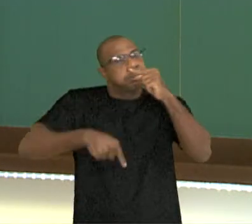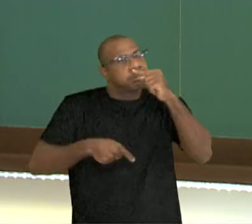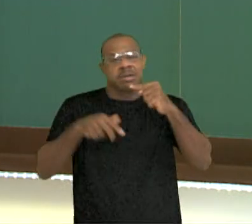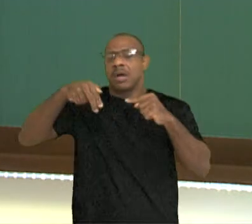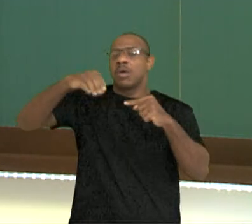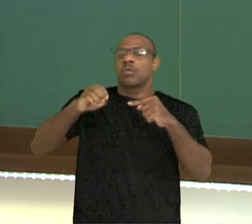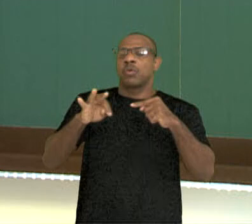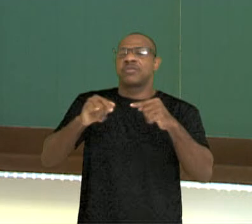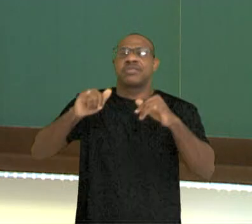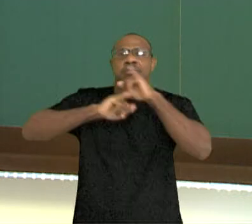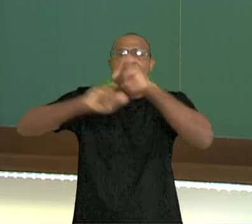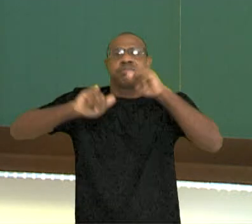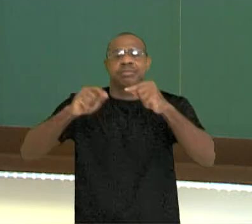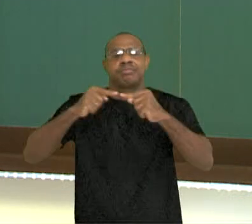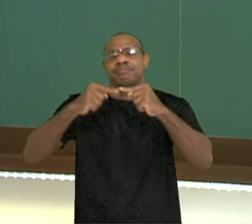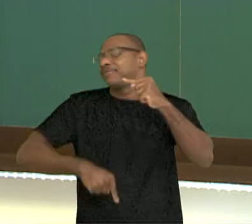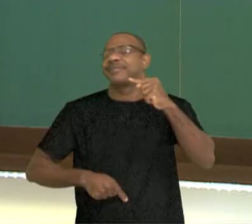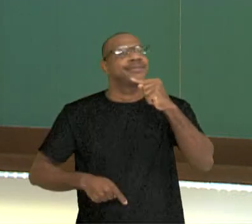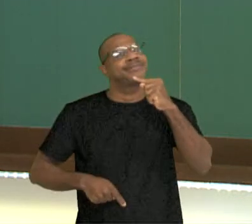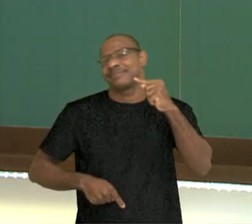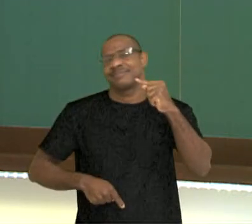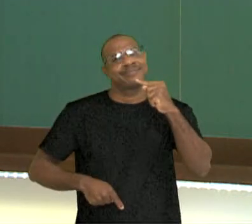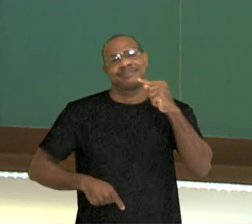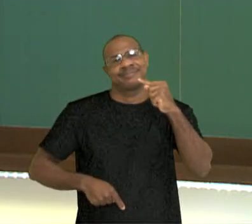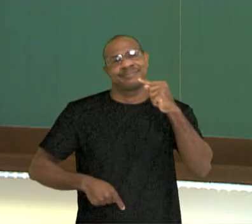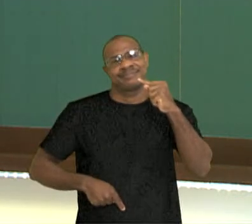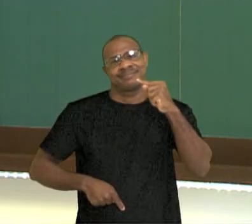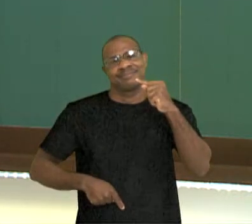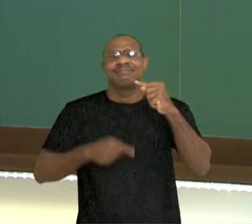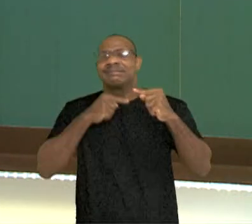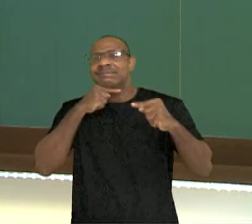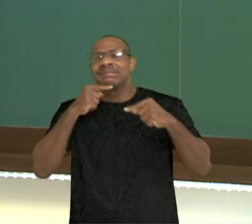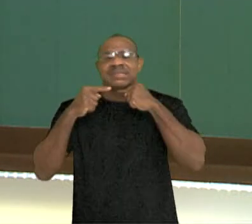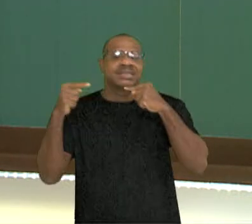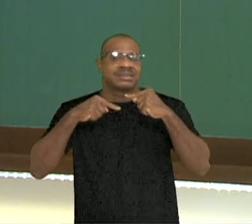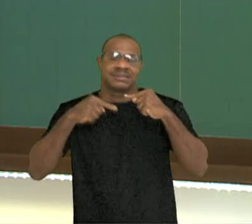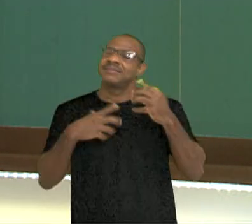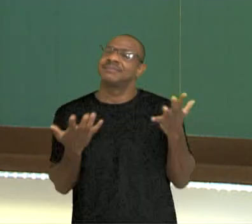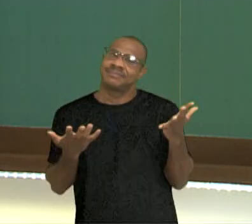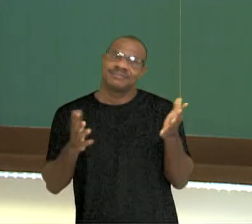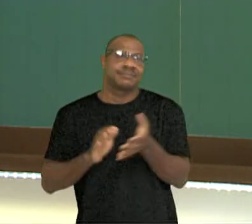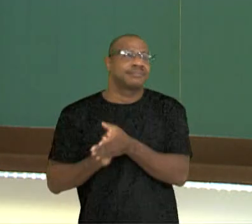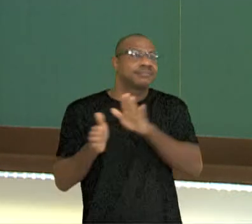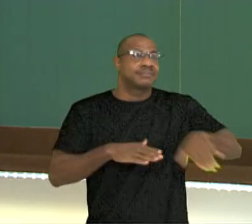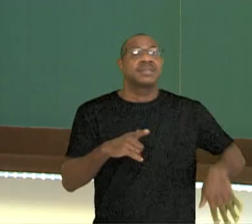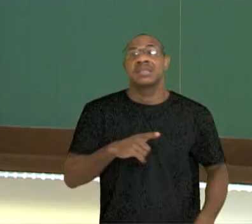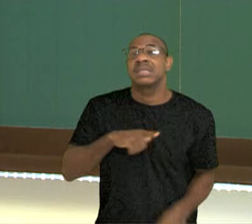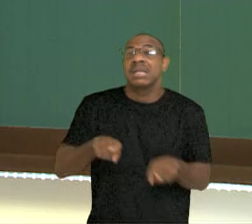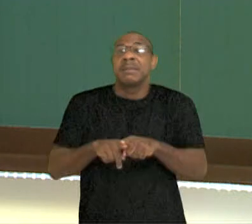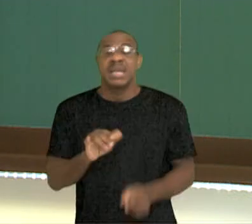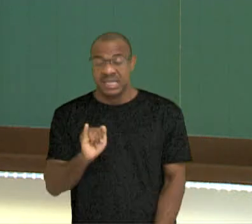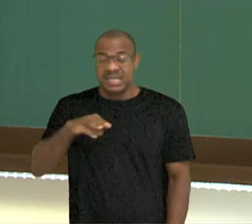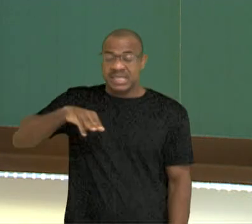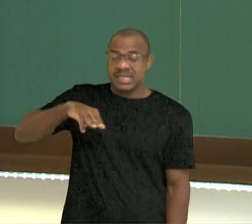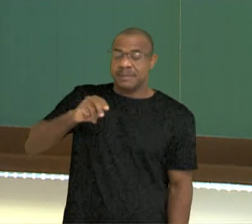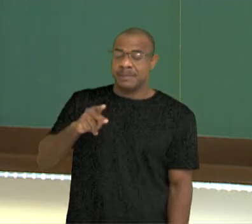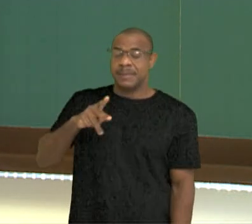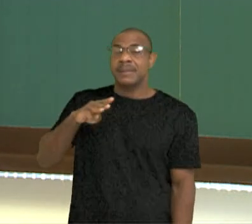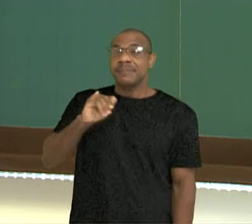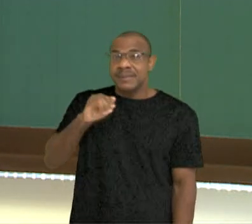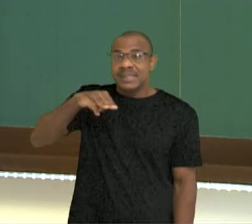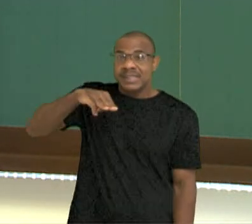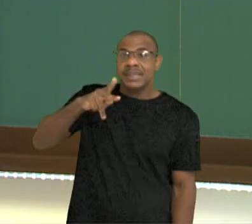Observou? Também fica difícil, e quase nunca é usado, eu usar o modo imperativo. Porque